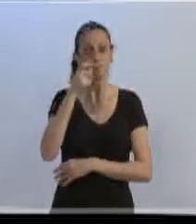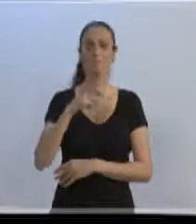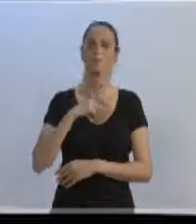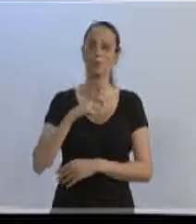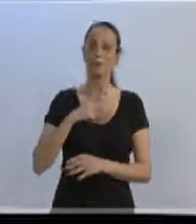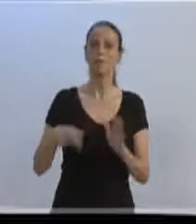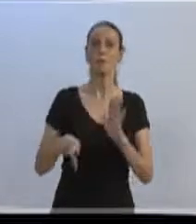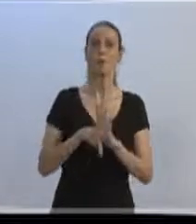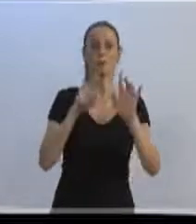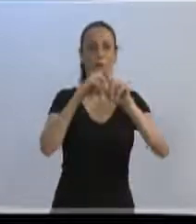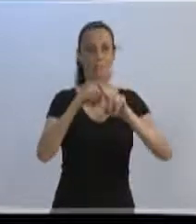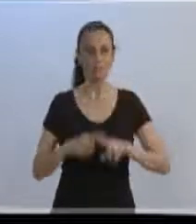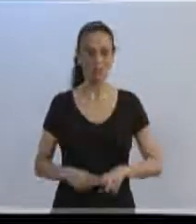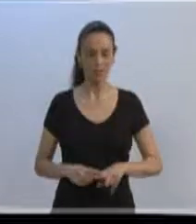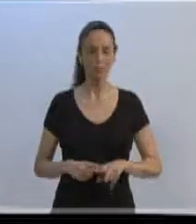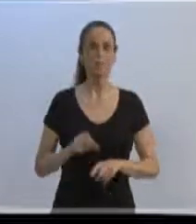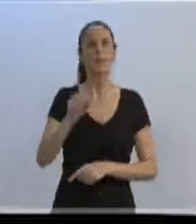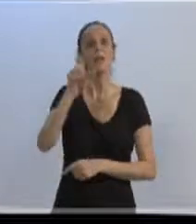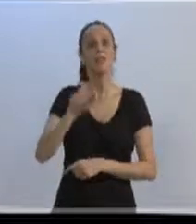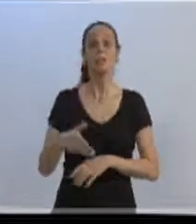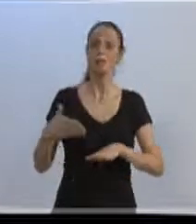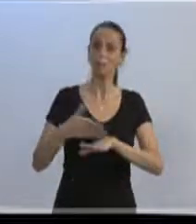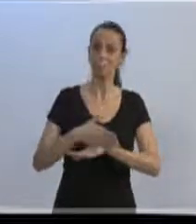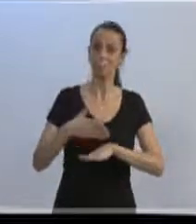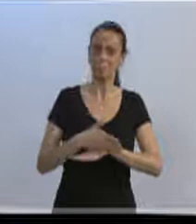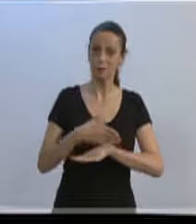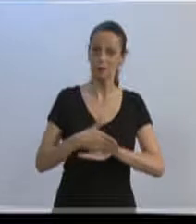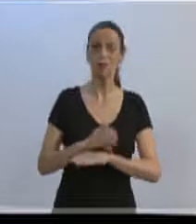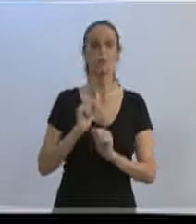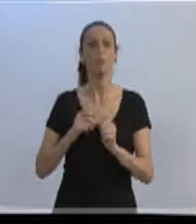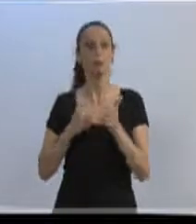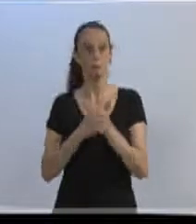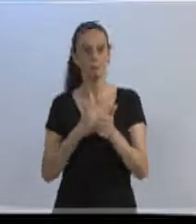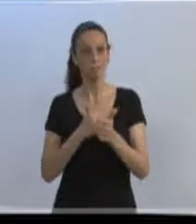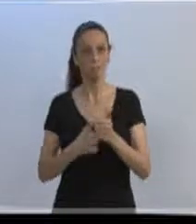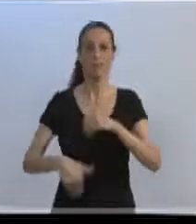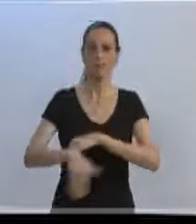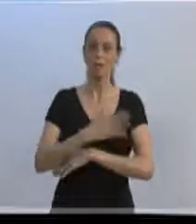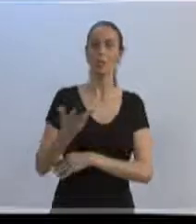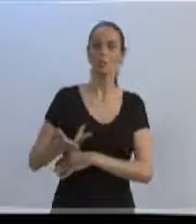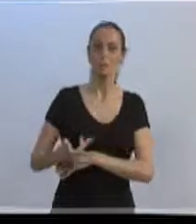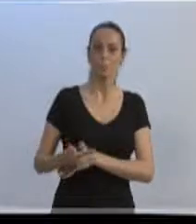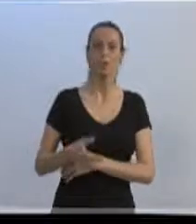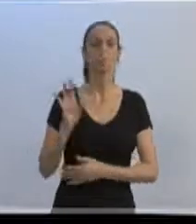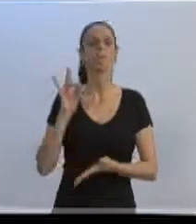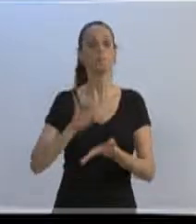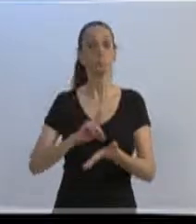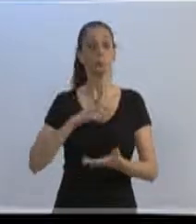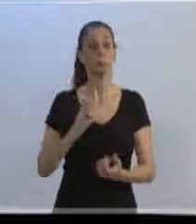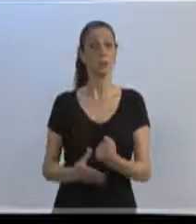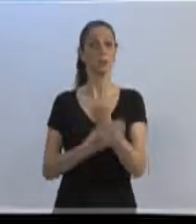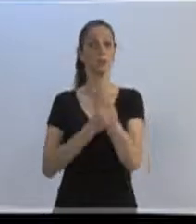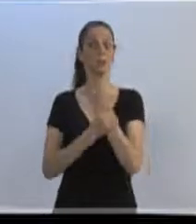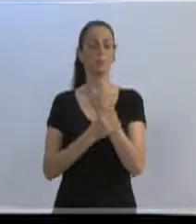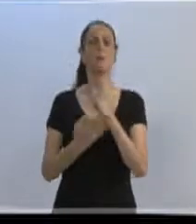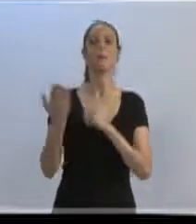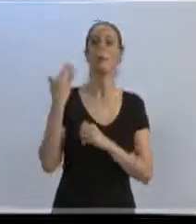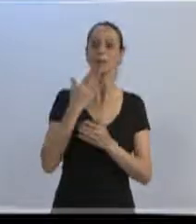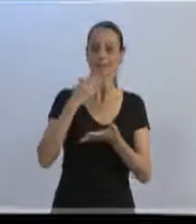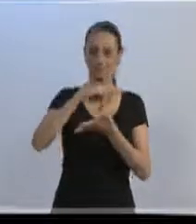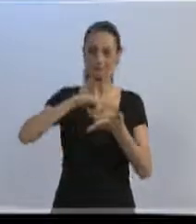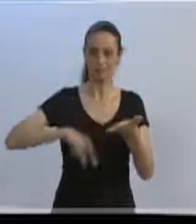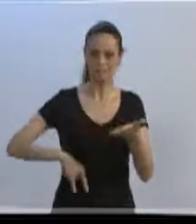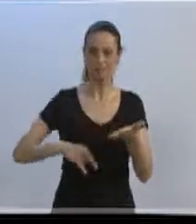catarinense quem participou que pode acompanhar na via expressa percebeu que realmente têm segurança então aquele requerimento que a gente